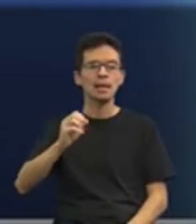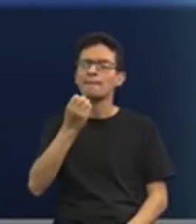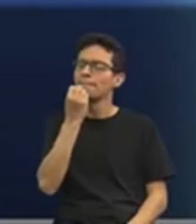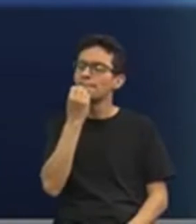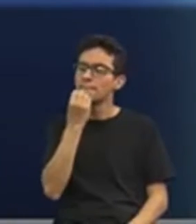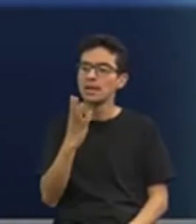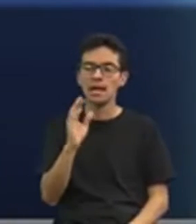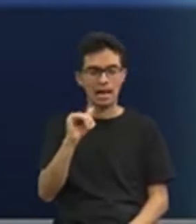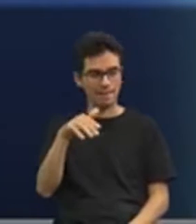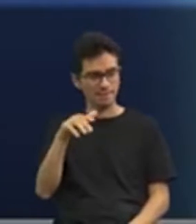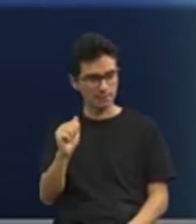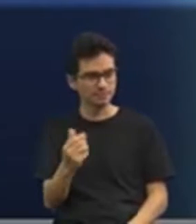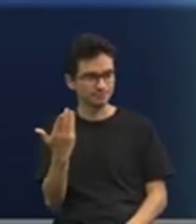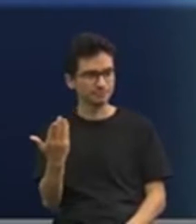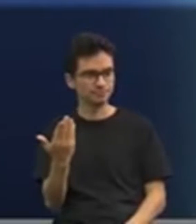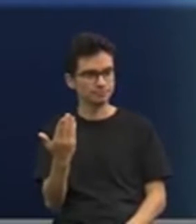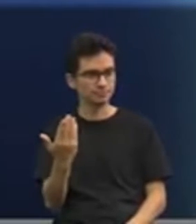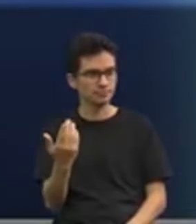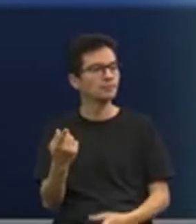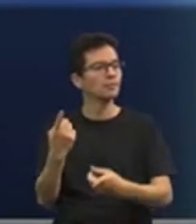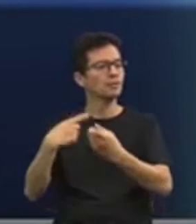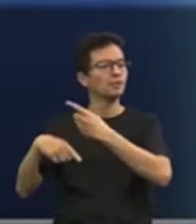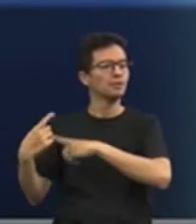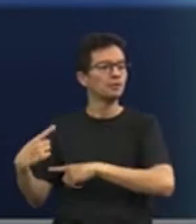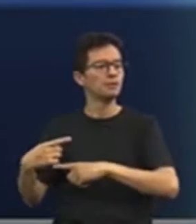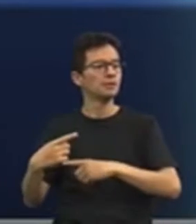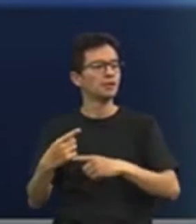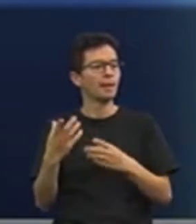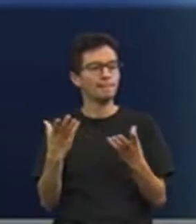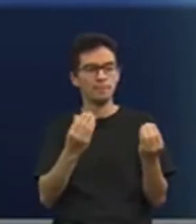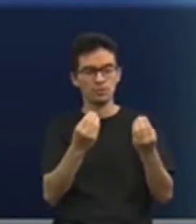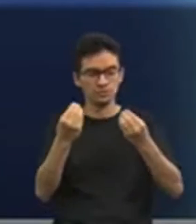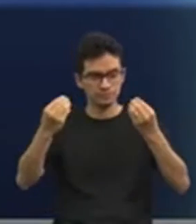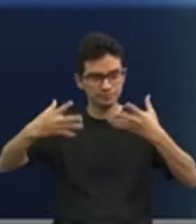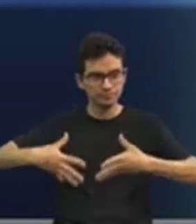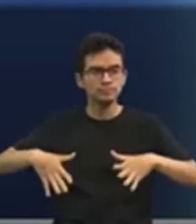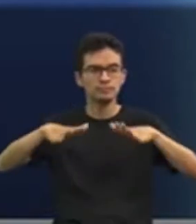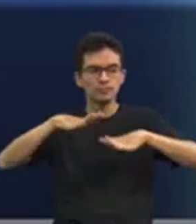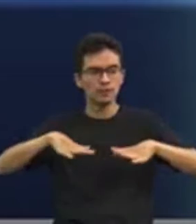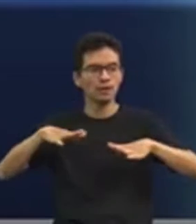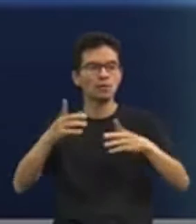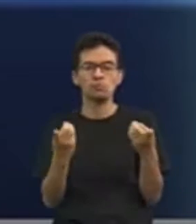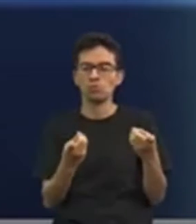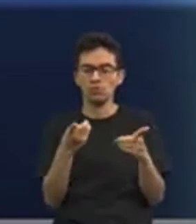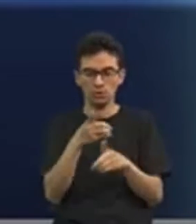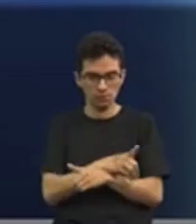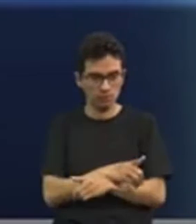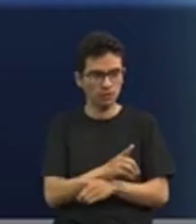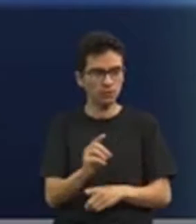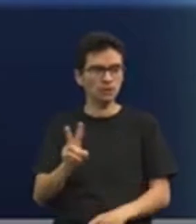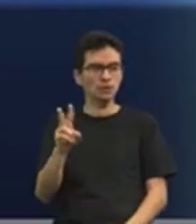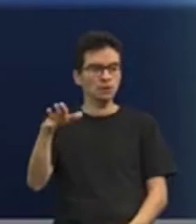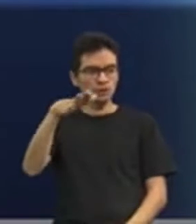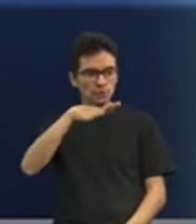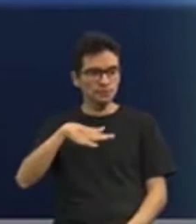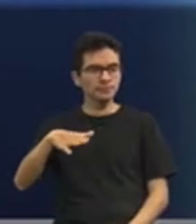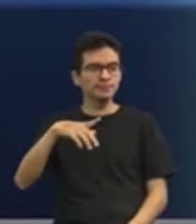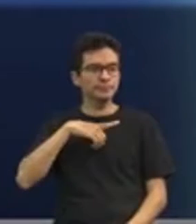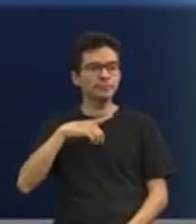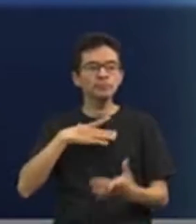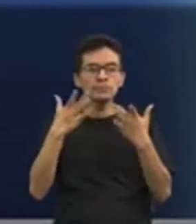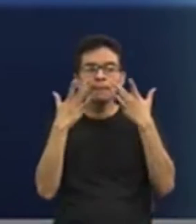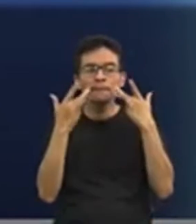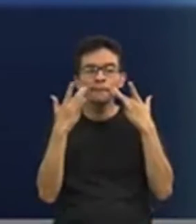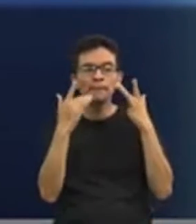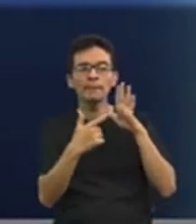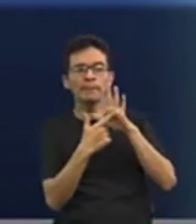o bem amado' deriva em grande medida da inversão de valores que